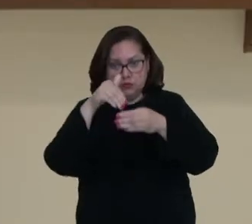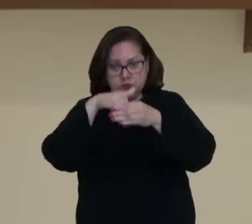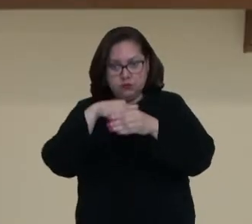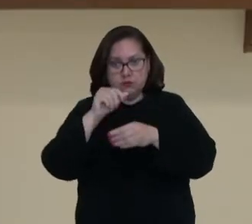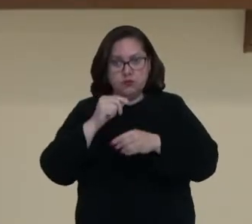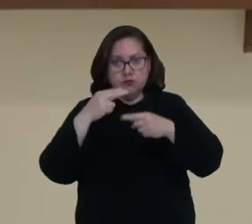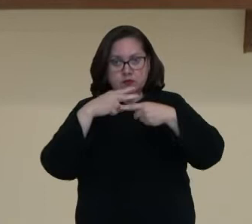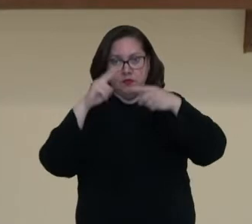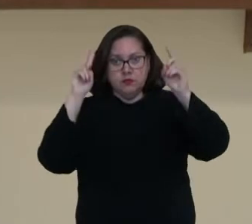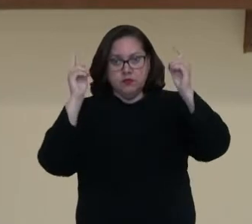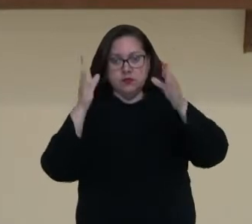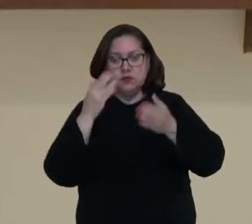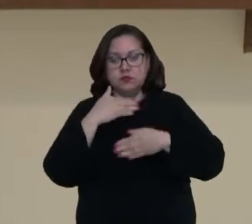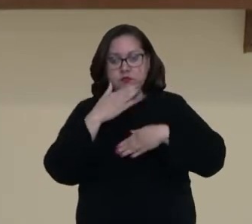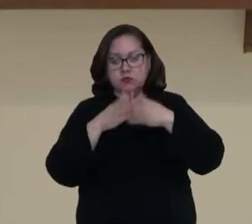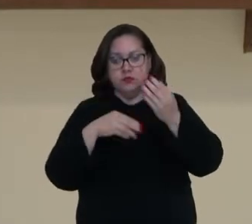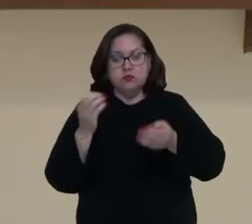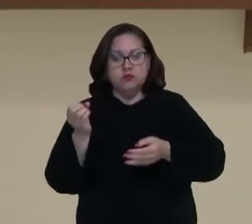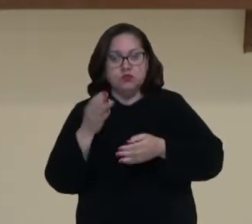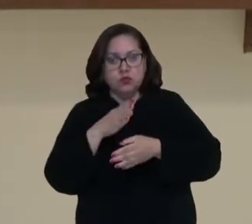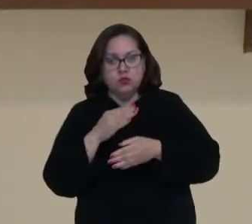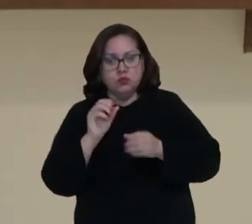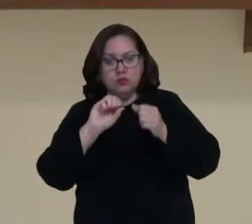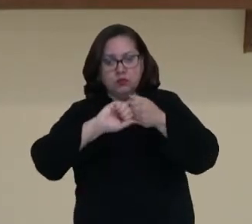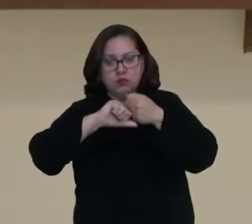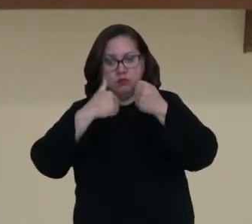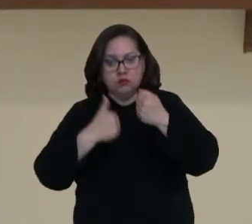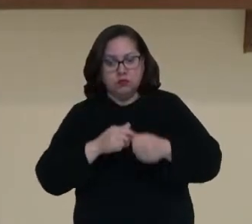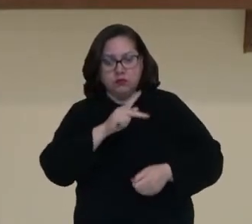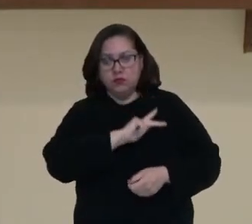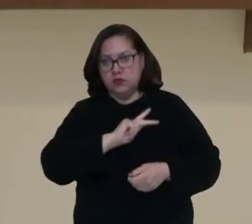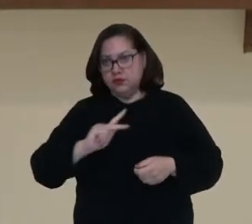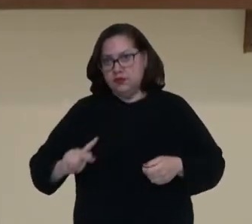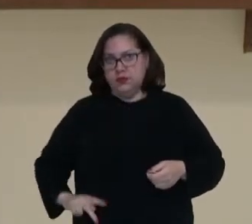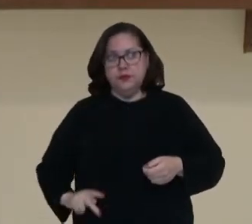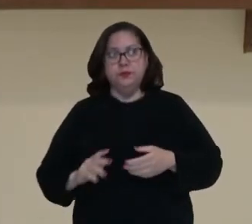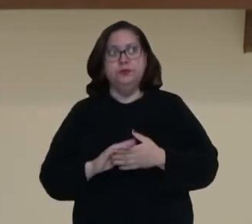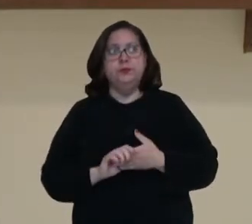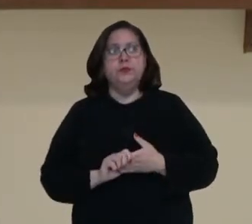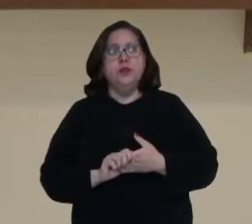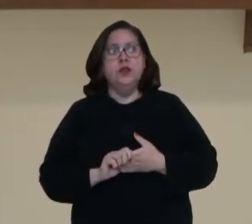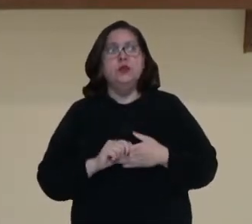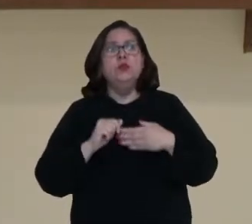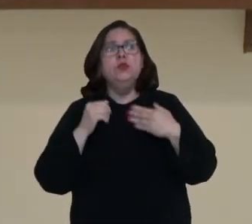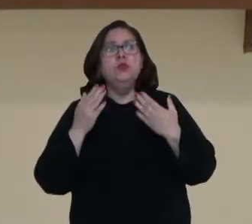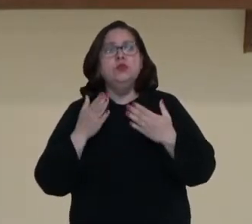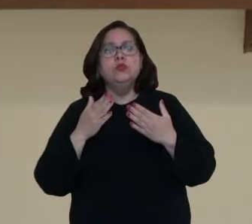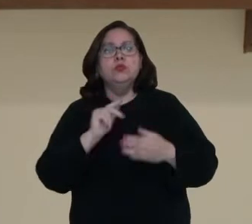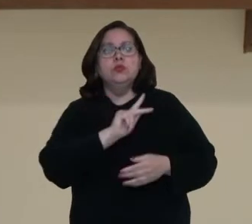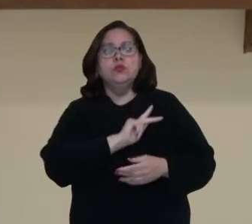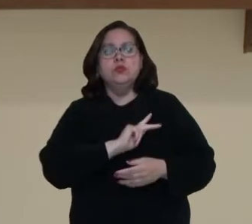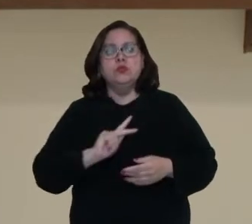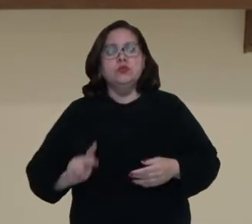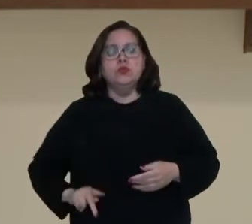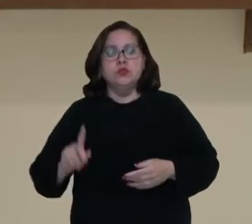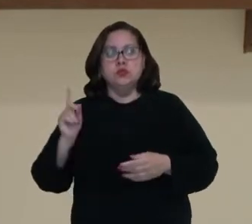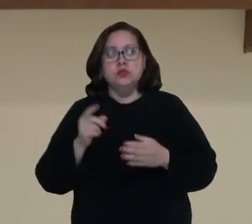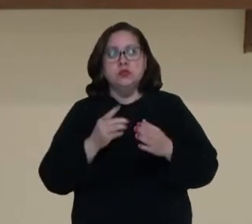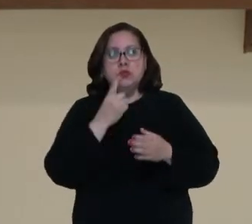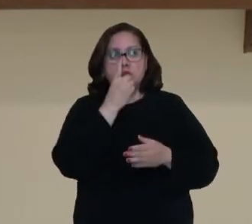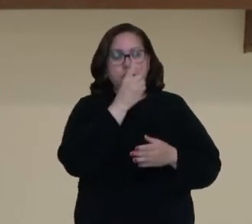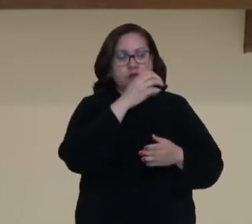nesse processo novo de democratização, o nosso presidente. Bom, o governo de Dutra ele vai ficar